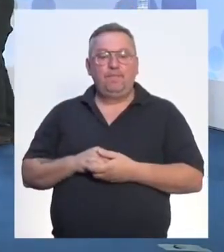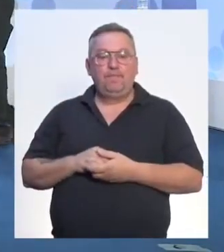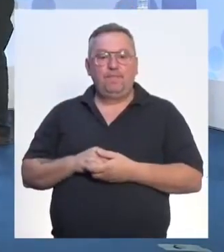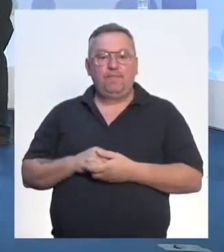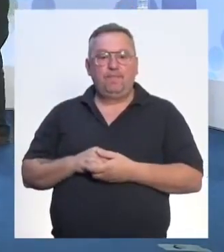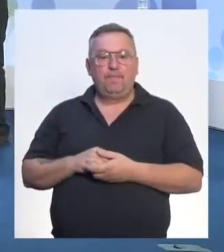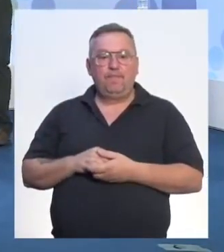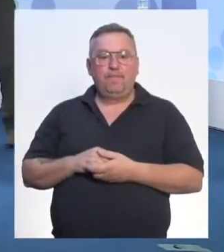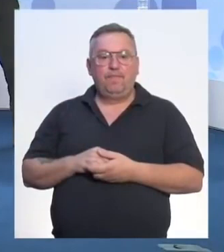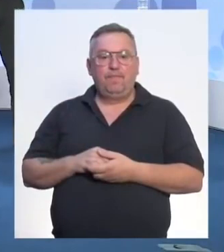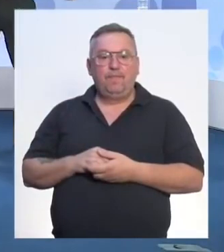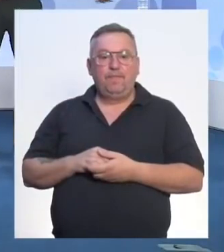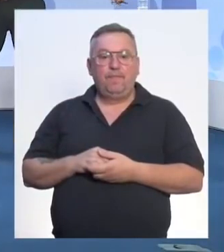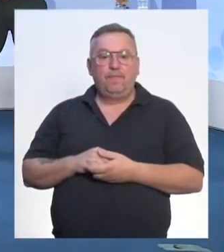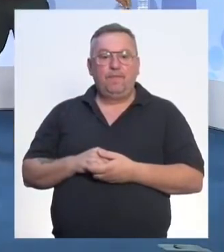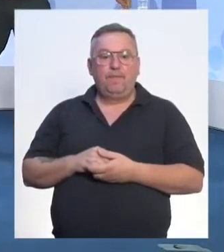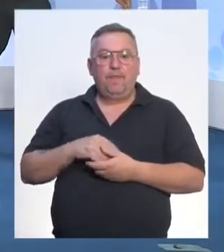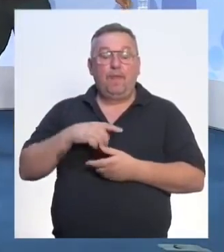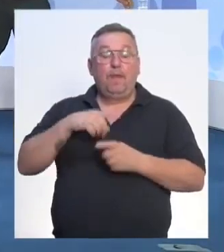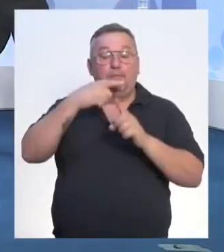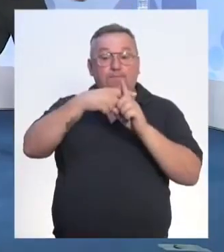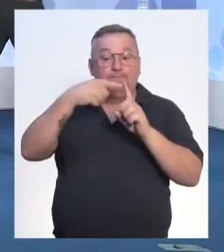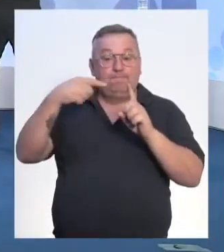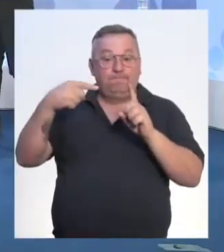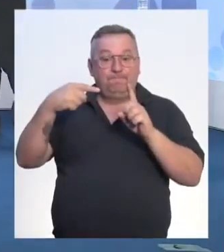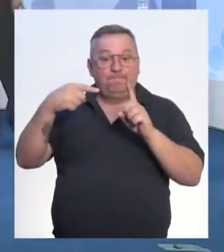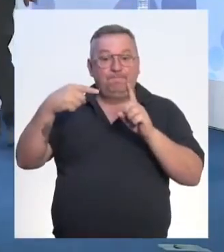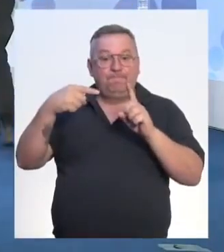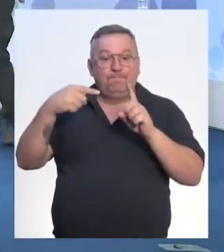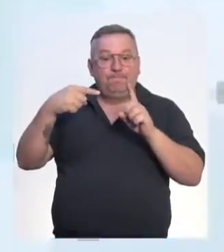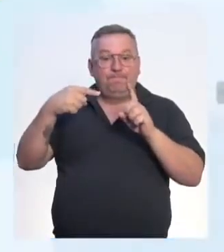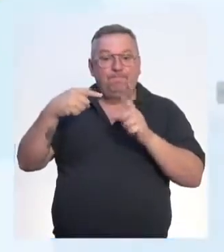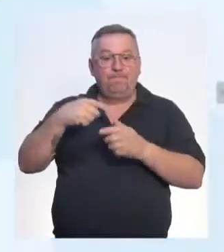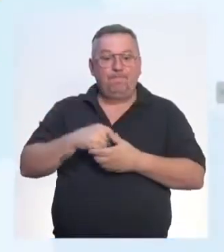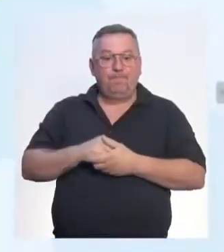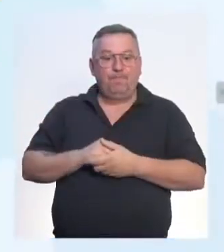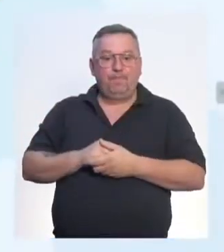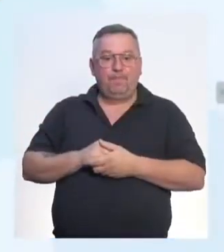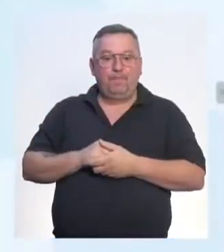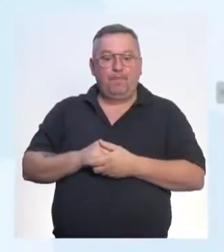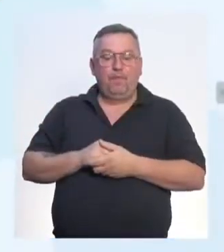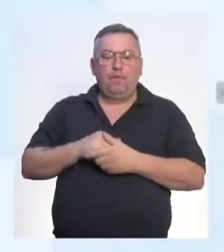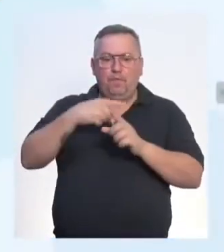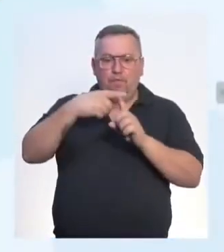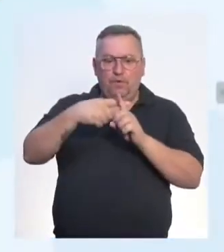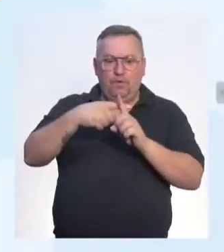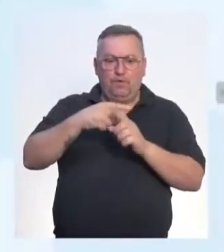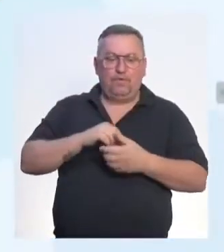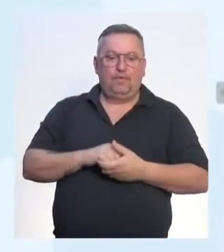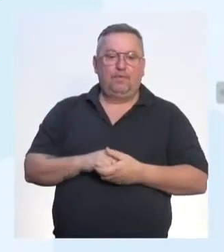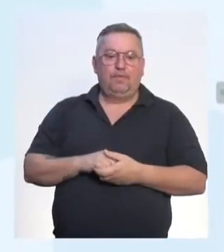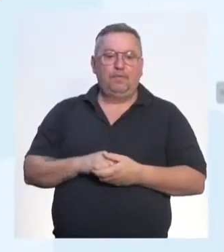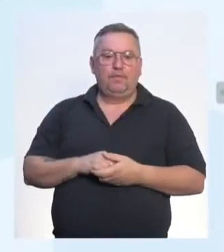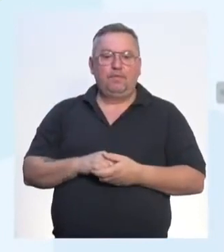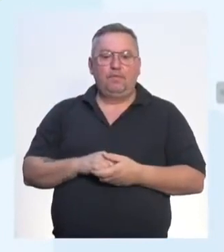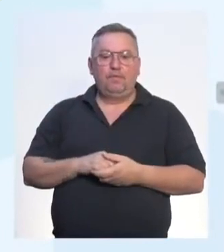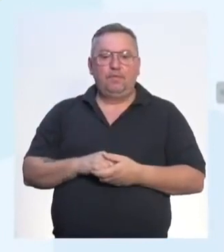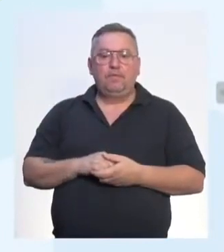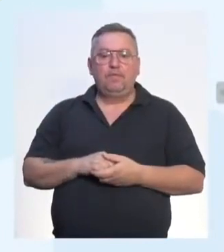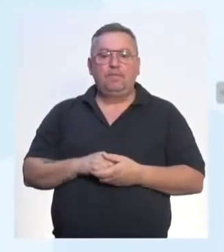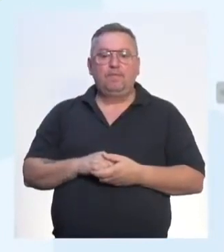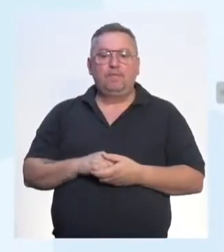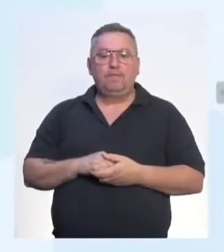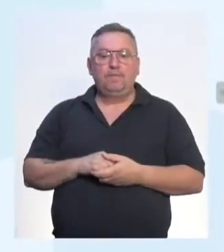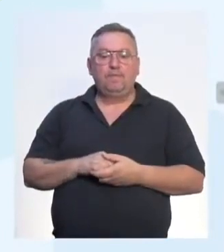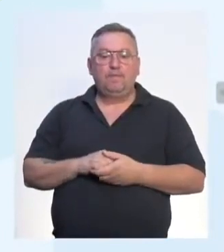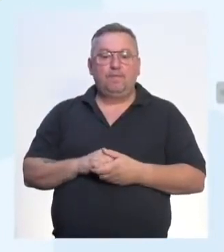1 positivo. Aqui, ó, regra de sinal, sinais iguais, né? Mais é 5. positivo. Então, mais 5 aqui.